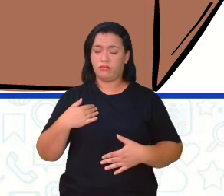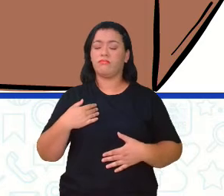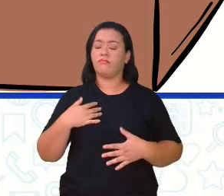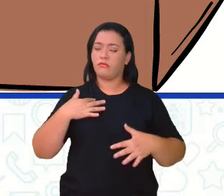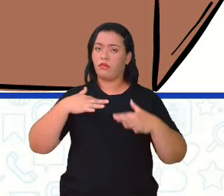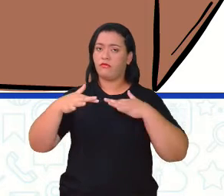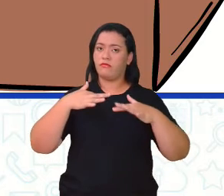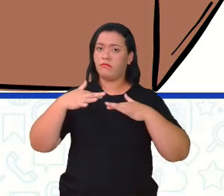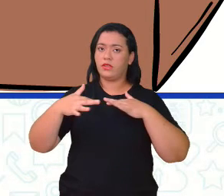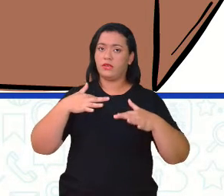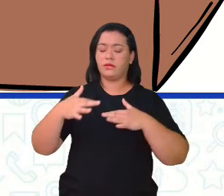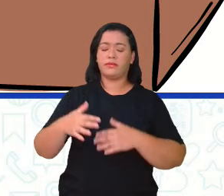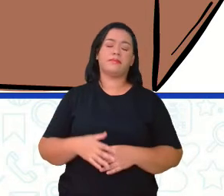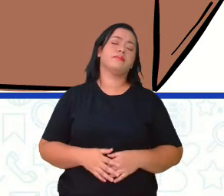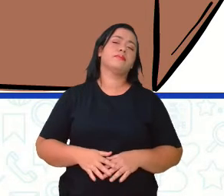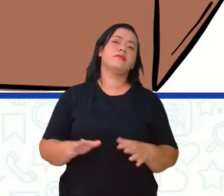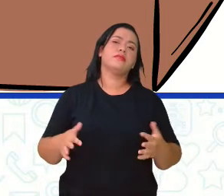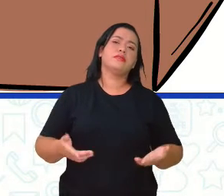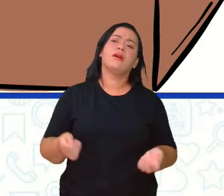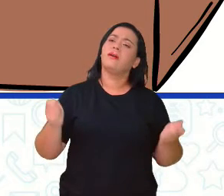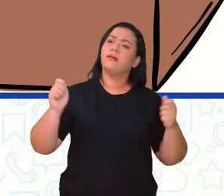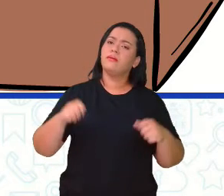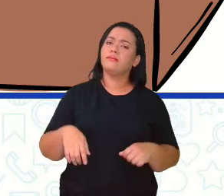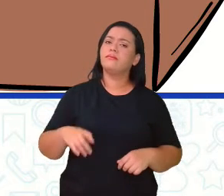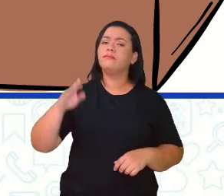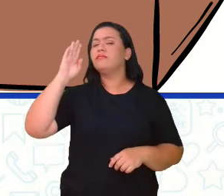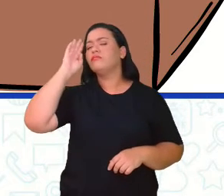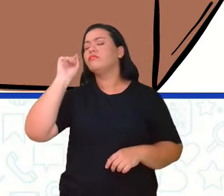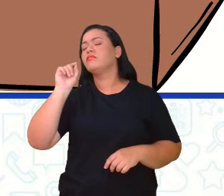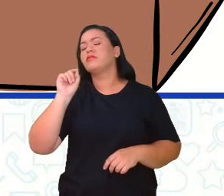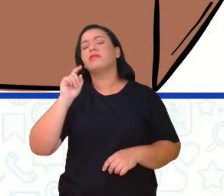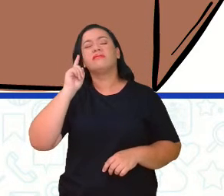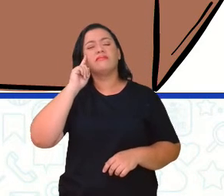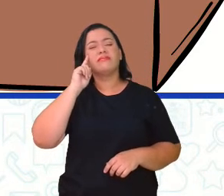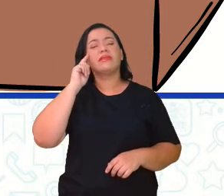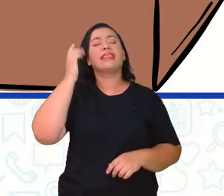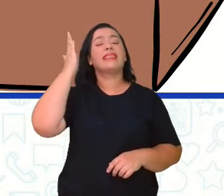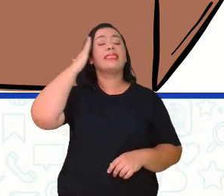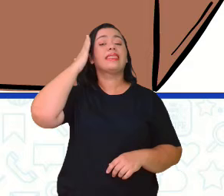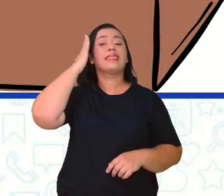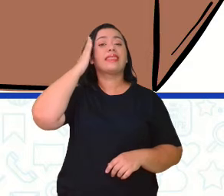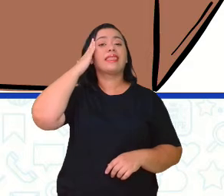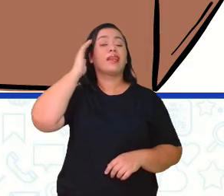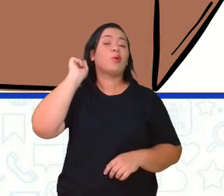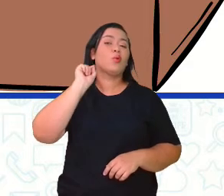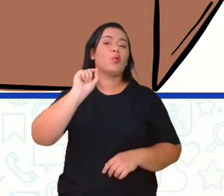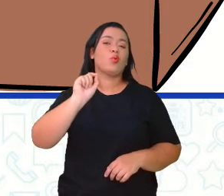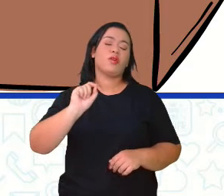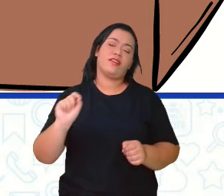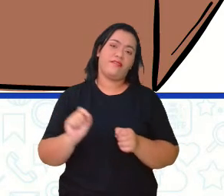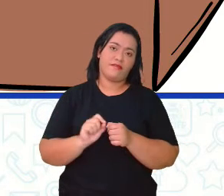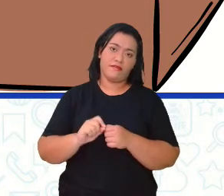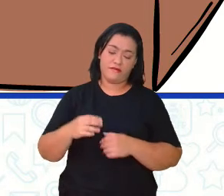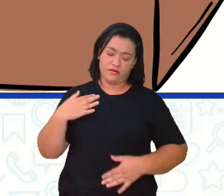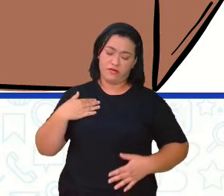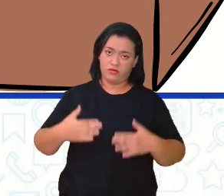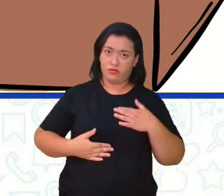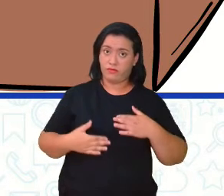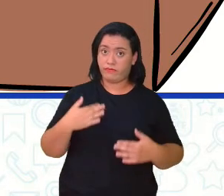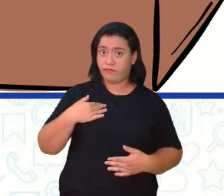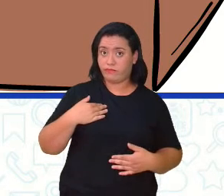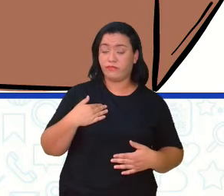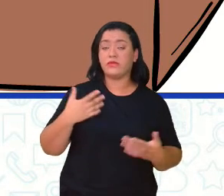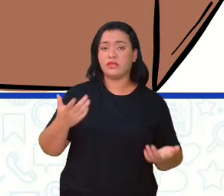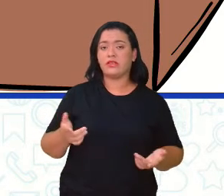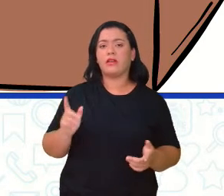gente consegue aí, principalmente quando fala de intencional, é a gente entender o que a gente faz com o nosso corpo. tem coisas no